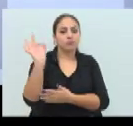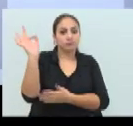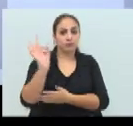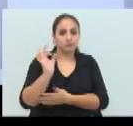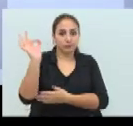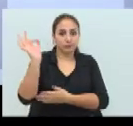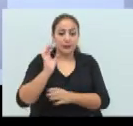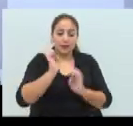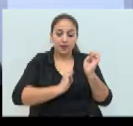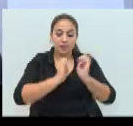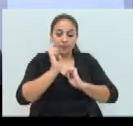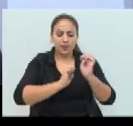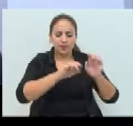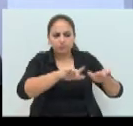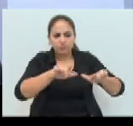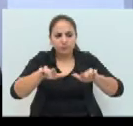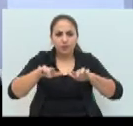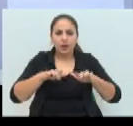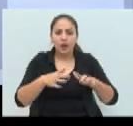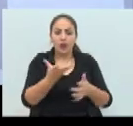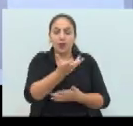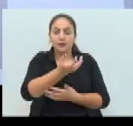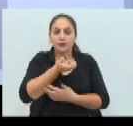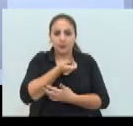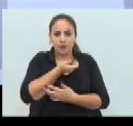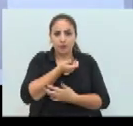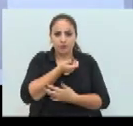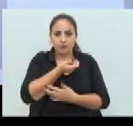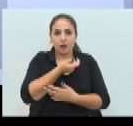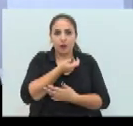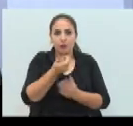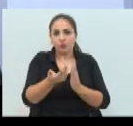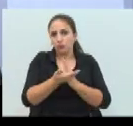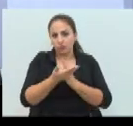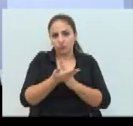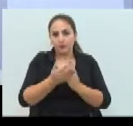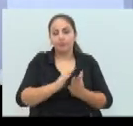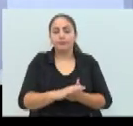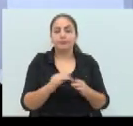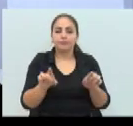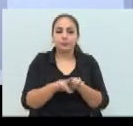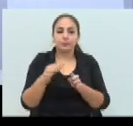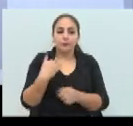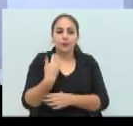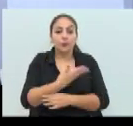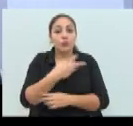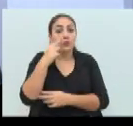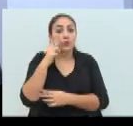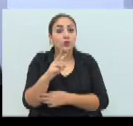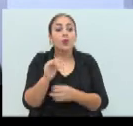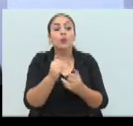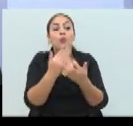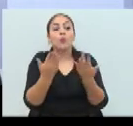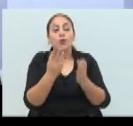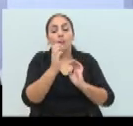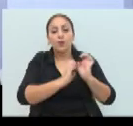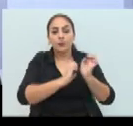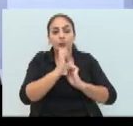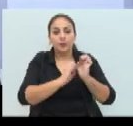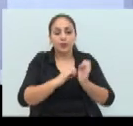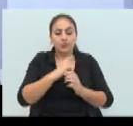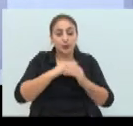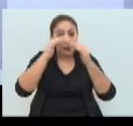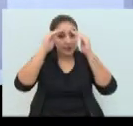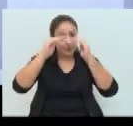índice de empresas locais que receberam benefícios, também quais foram as